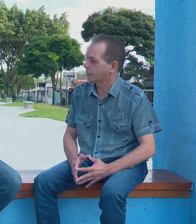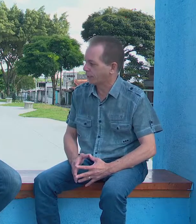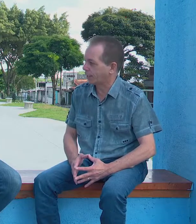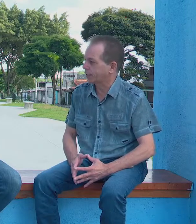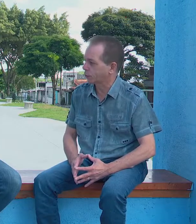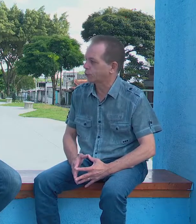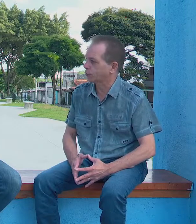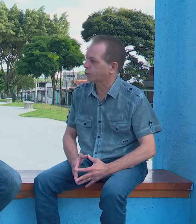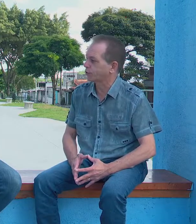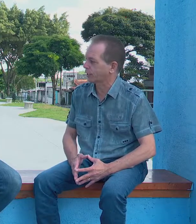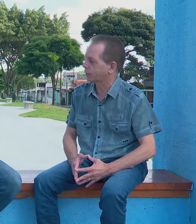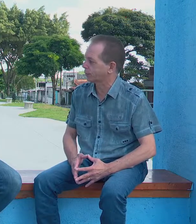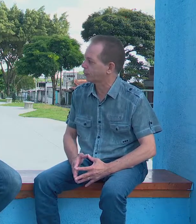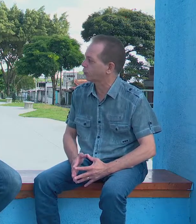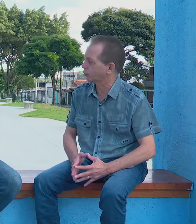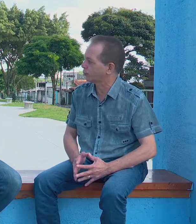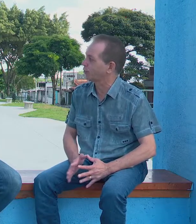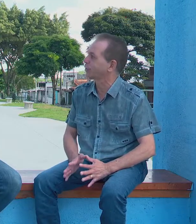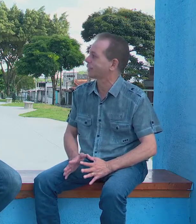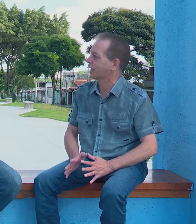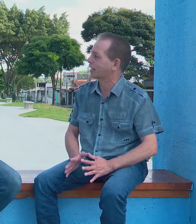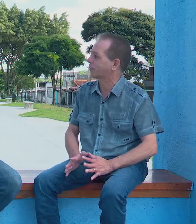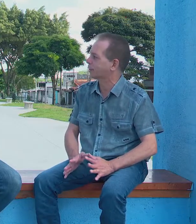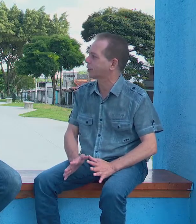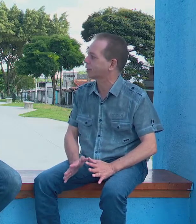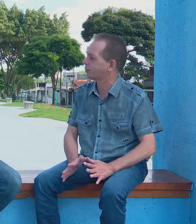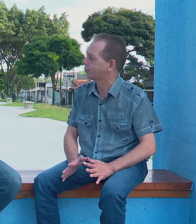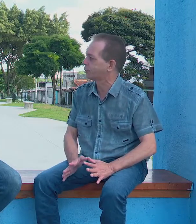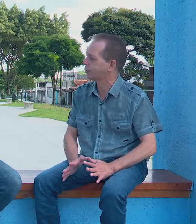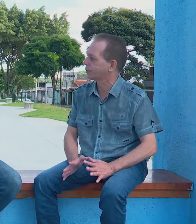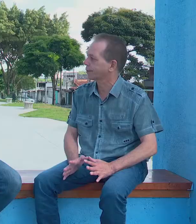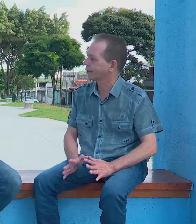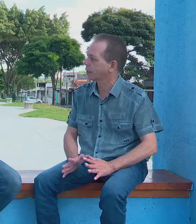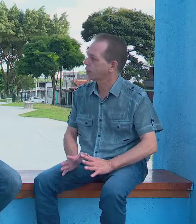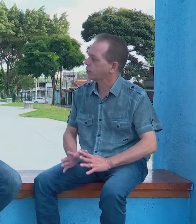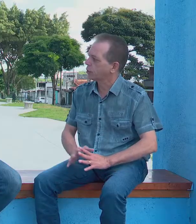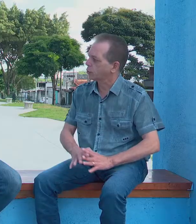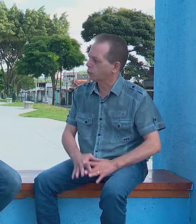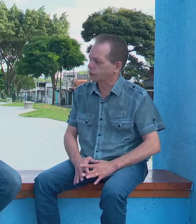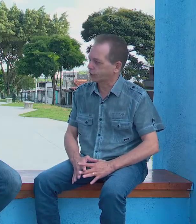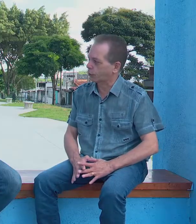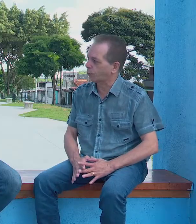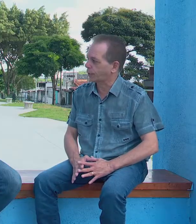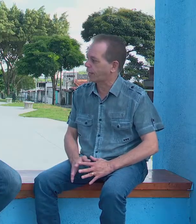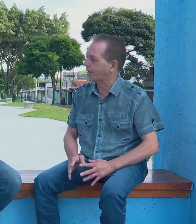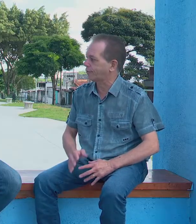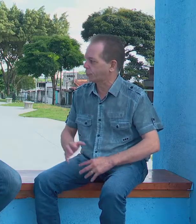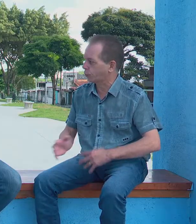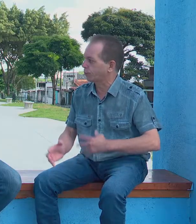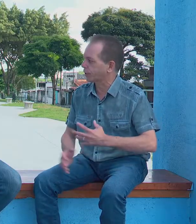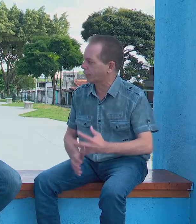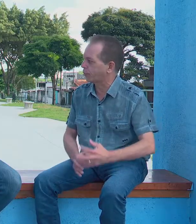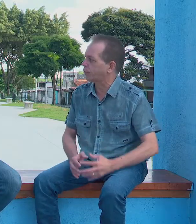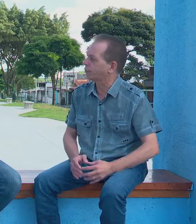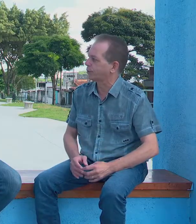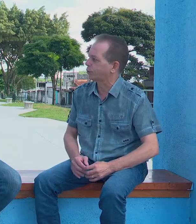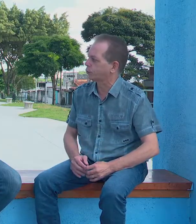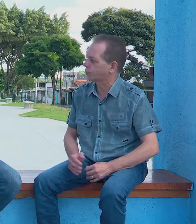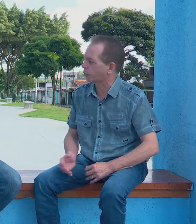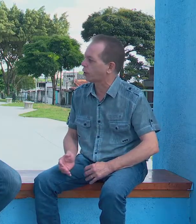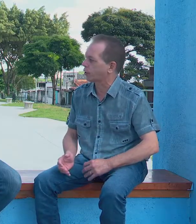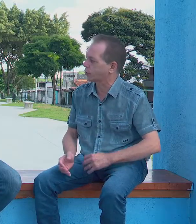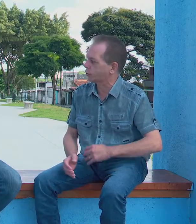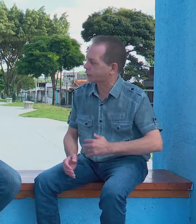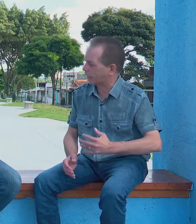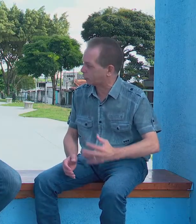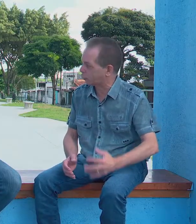caseira, mas aos meus finais de semana eu gosto muito de estar na beira de campo. Gosto de acompanhar, ver como está o movimento